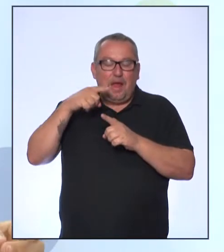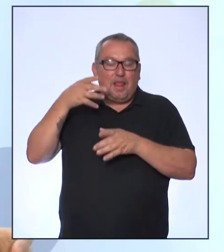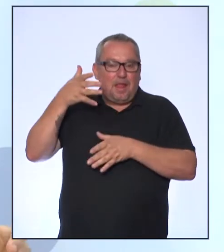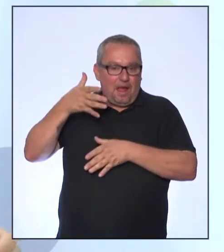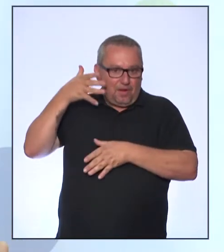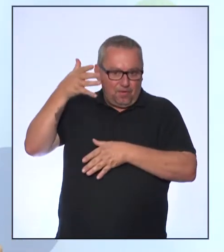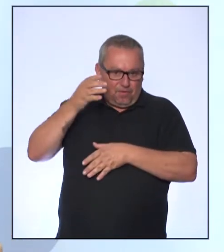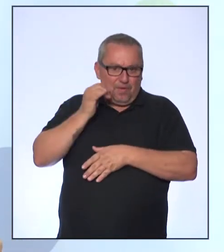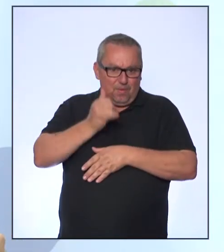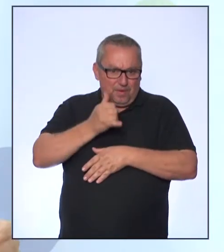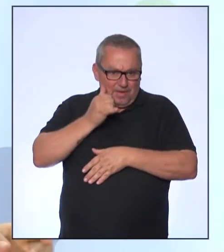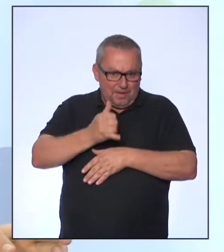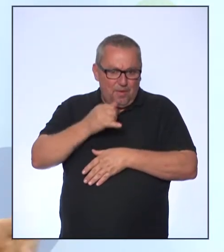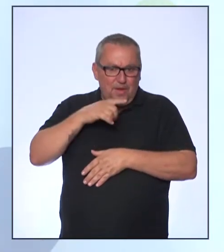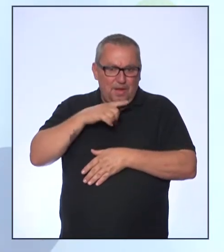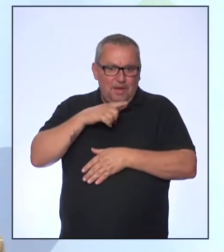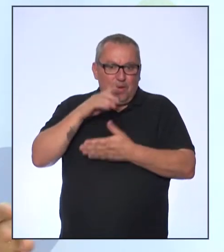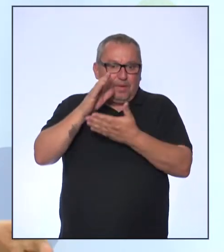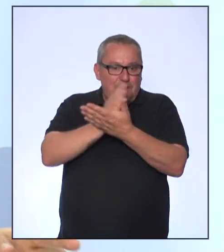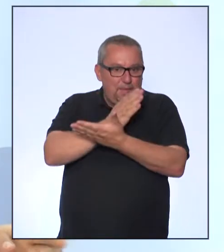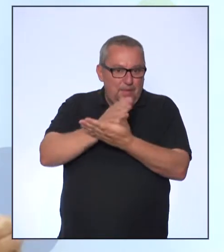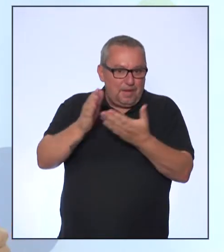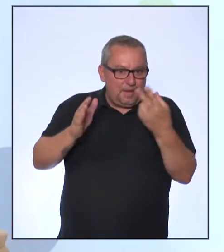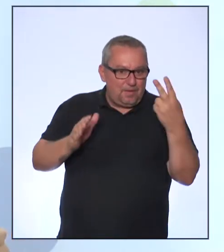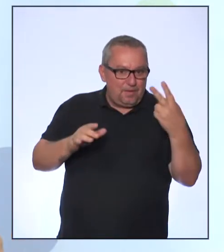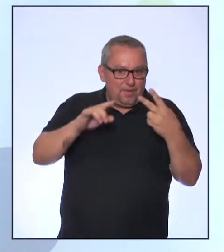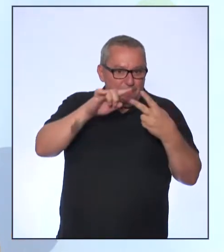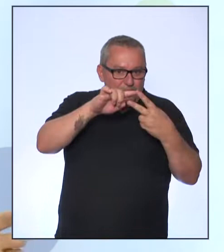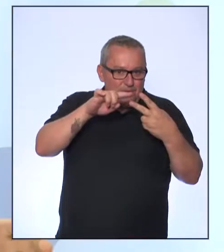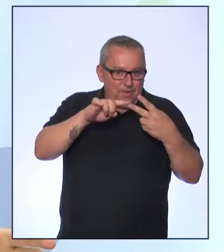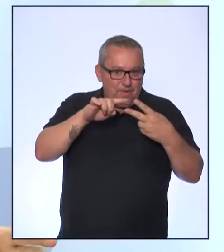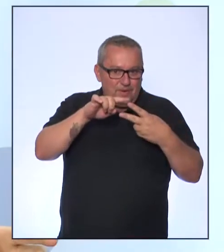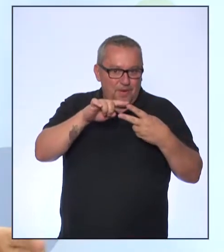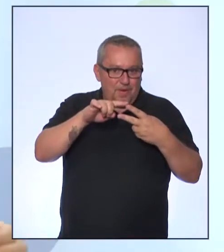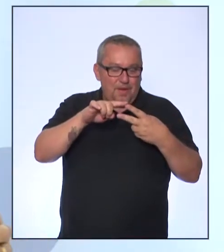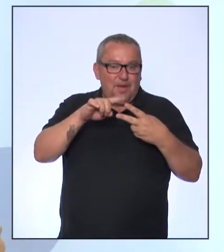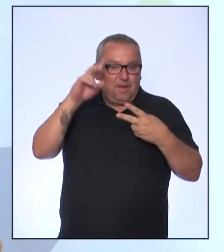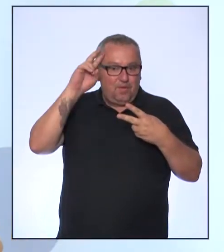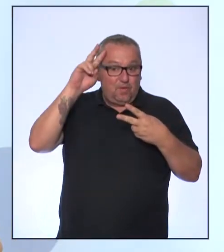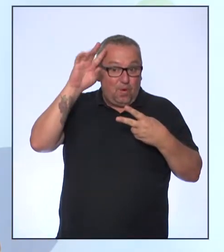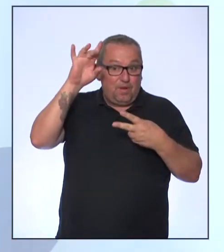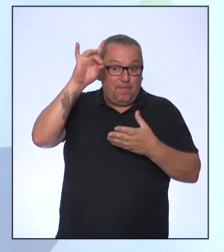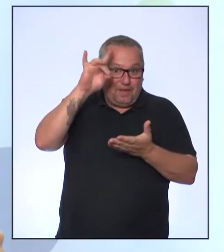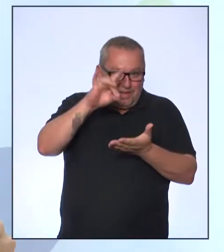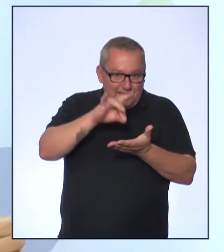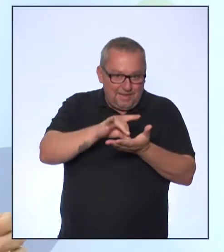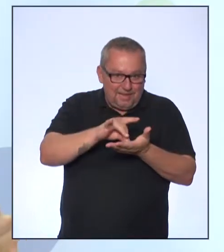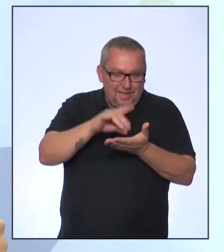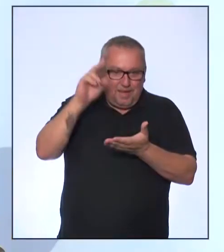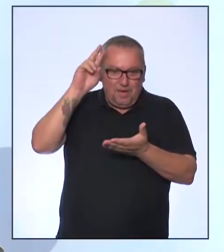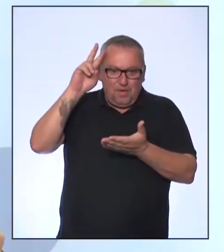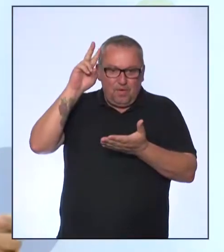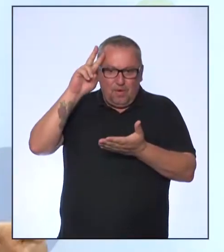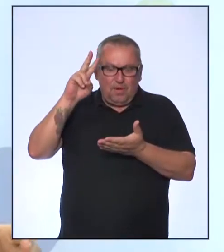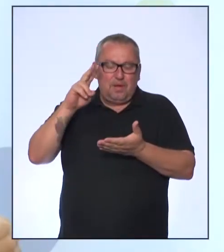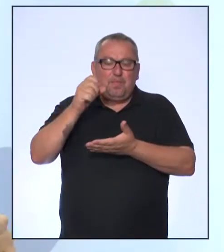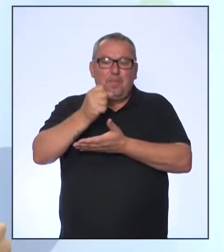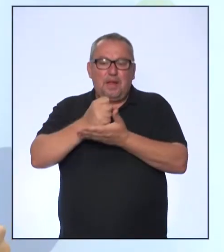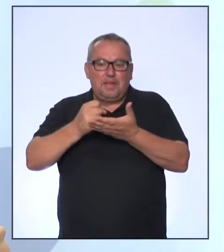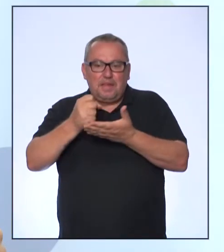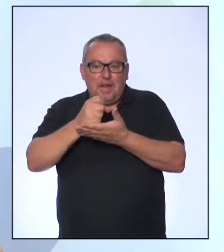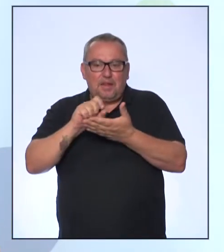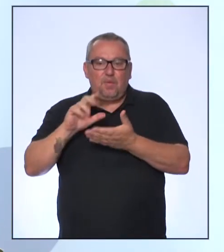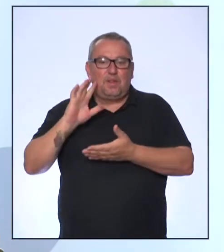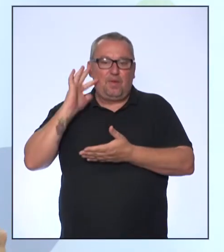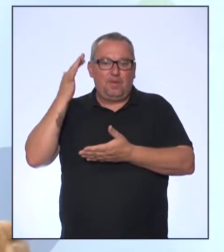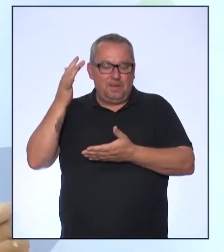dia a dia, elas estão separadas em dois formatos, né? Primeiro, história verdadeira, que é aquela história baseada naquilo que é